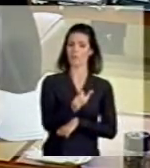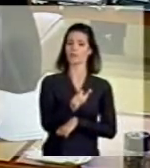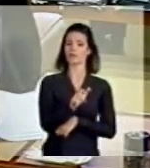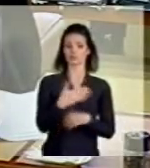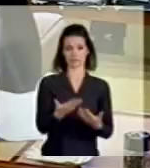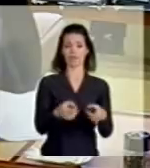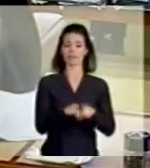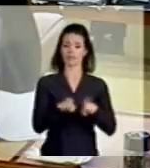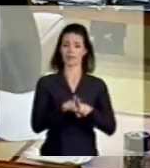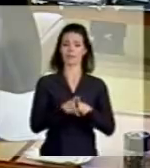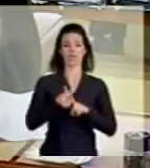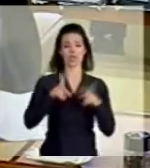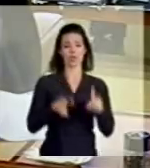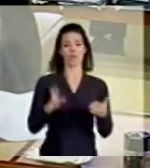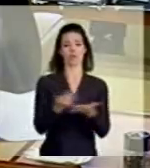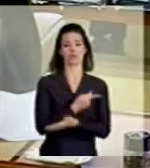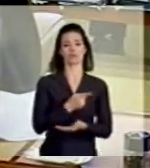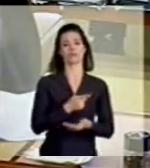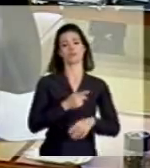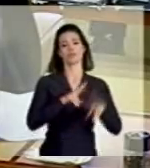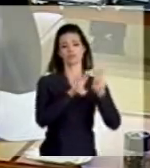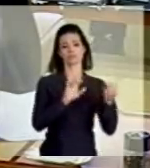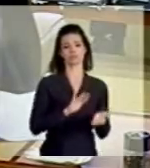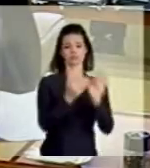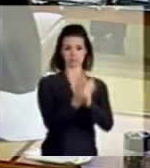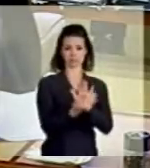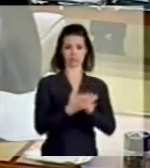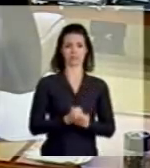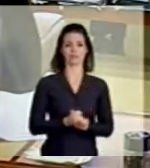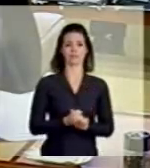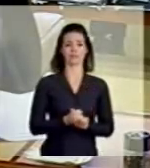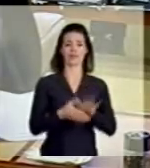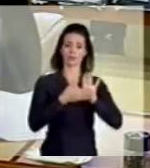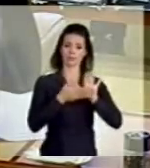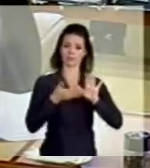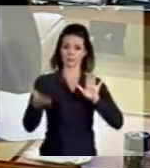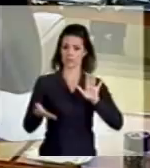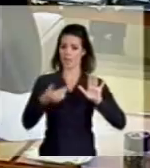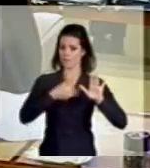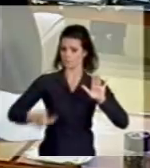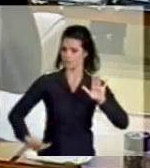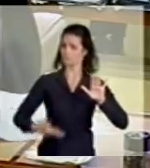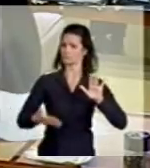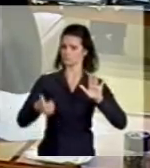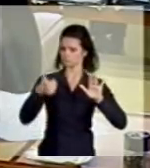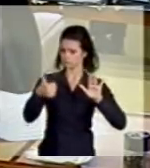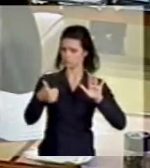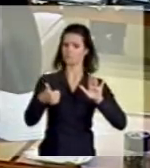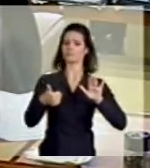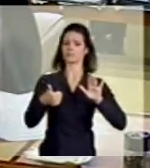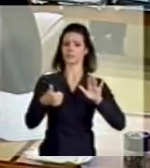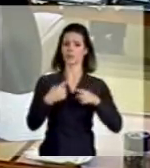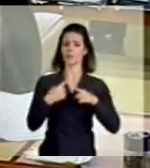pedidos de alteração de gênero. Percebo ainda que a proposta do ministro Toffoli é bastante conciliatória e preocupada com a